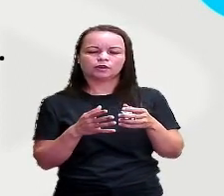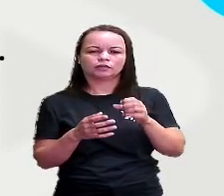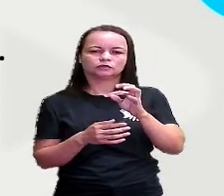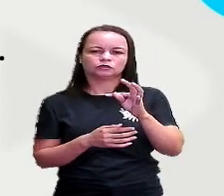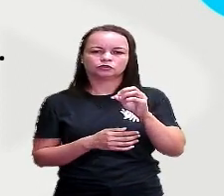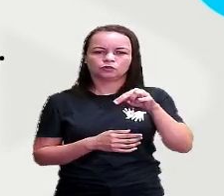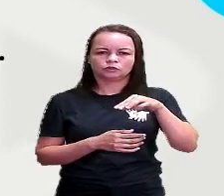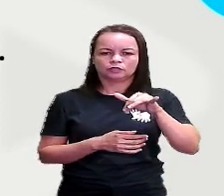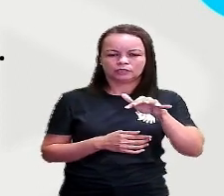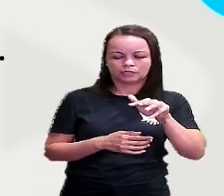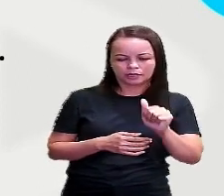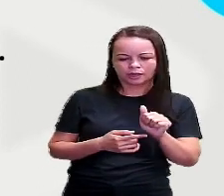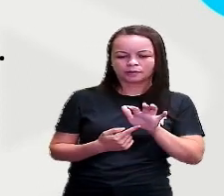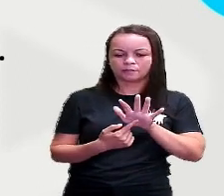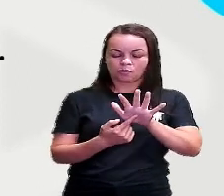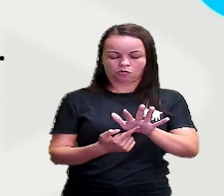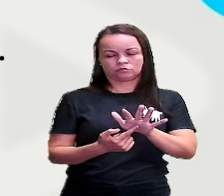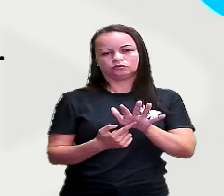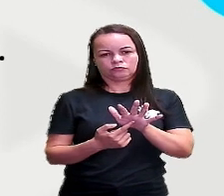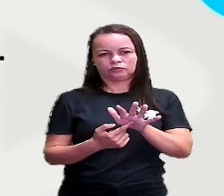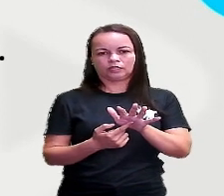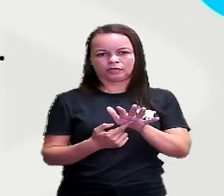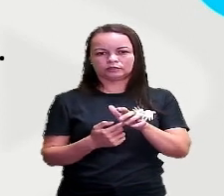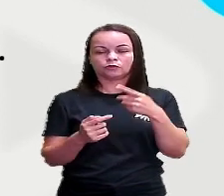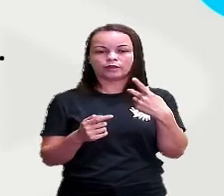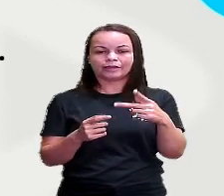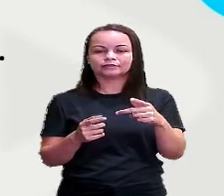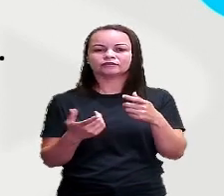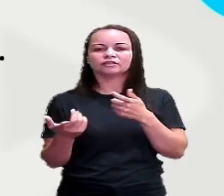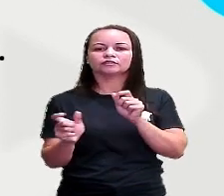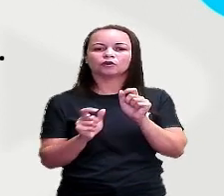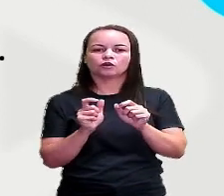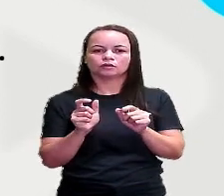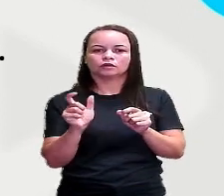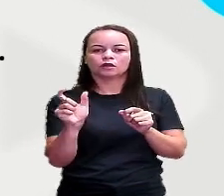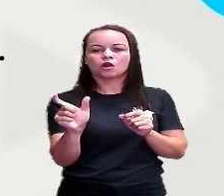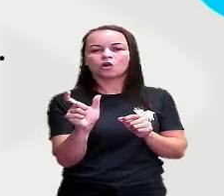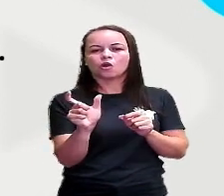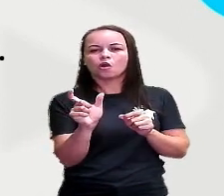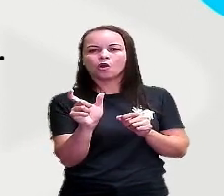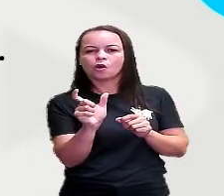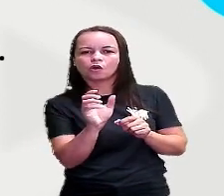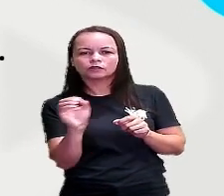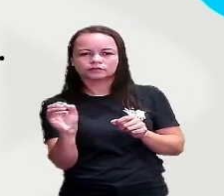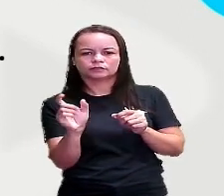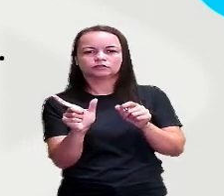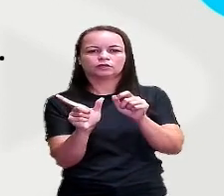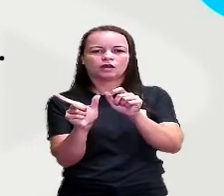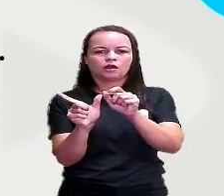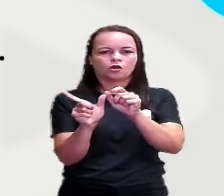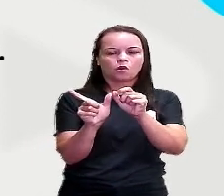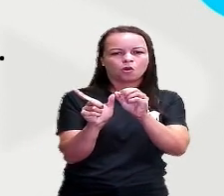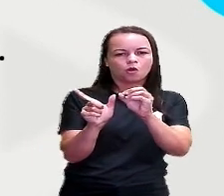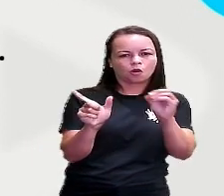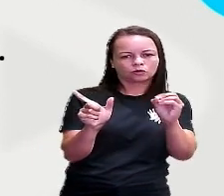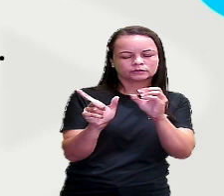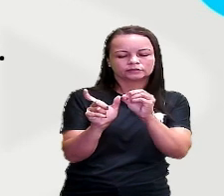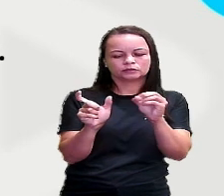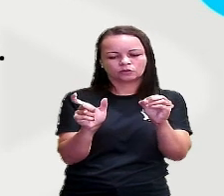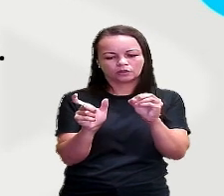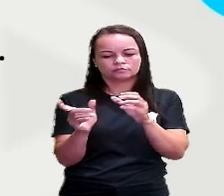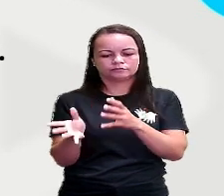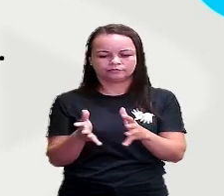na última sílaba da palavra, essa palavra vai ser uma palavra oxítona. Se ela estiver